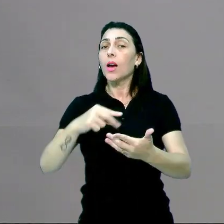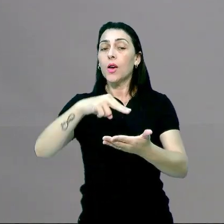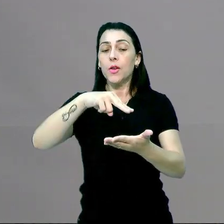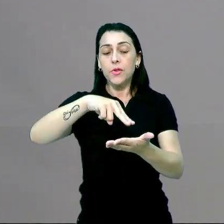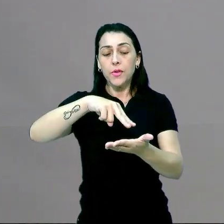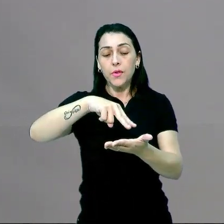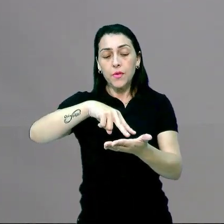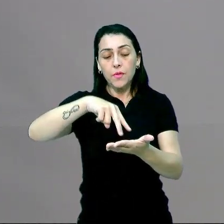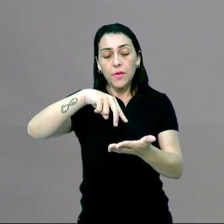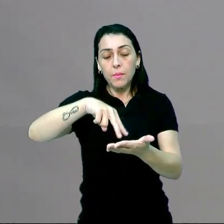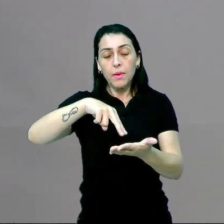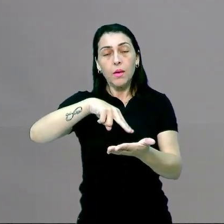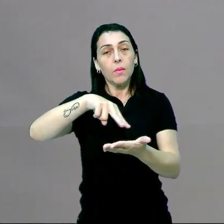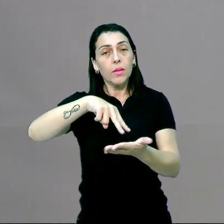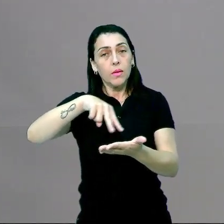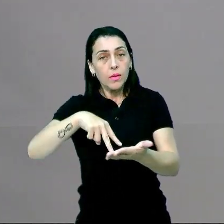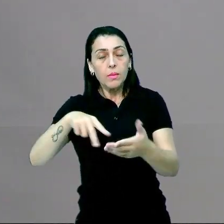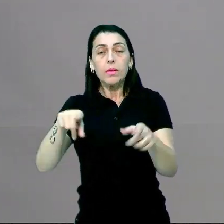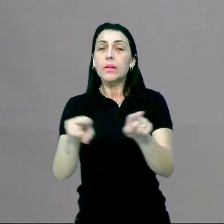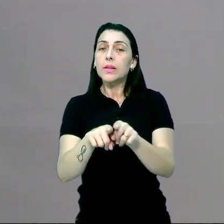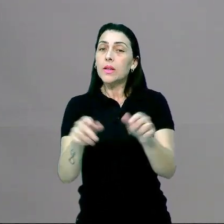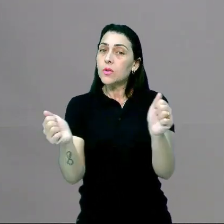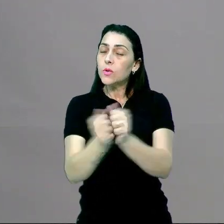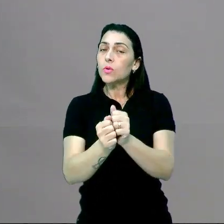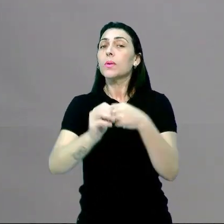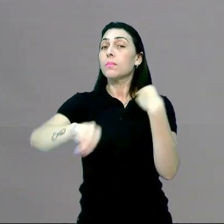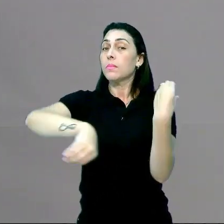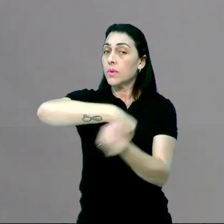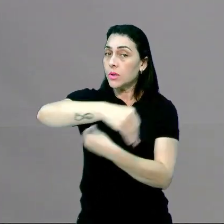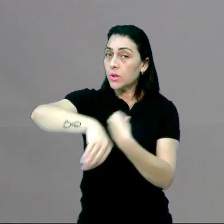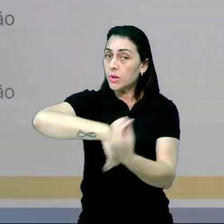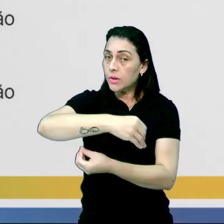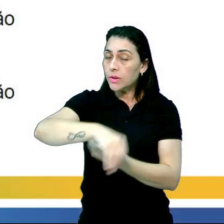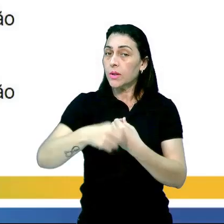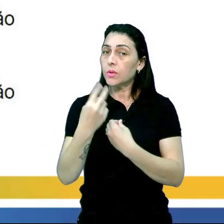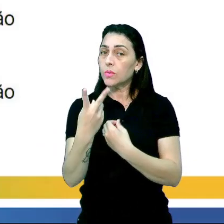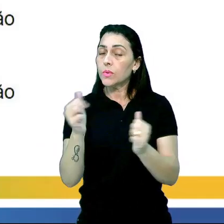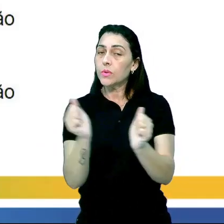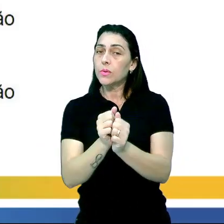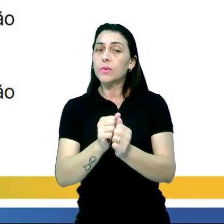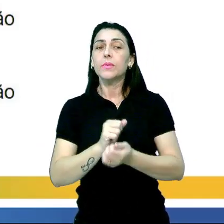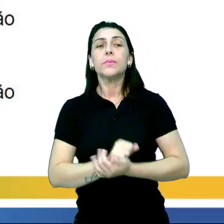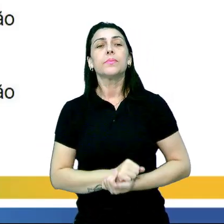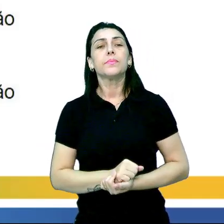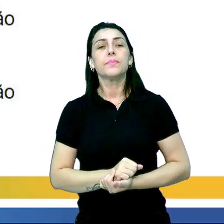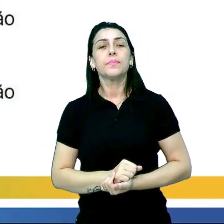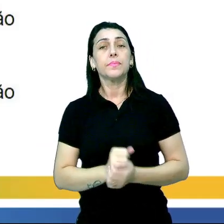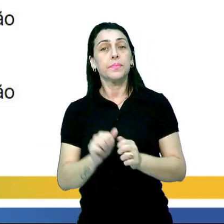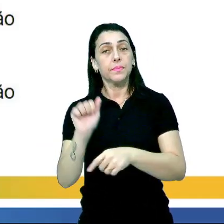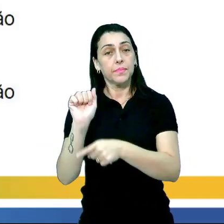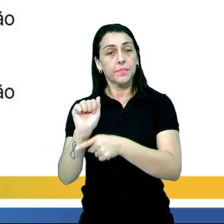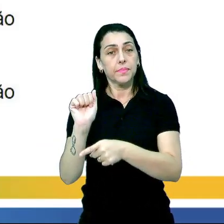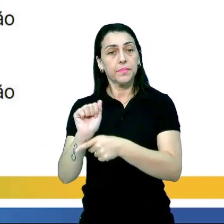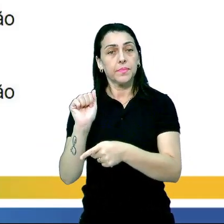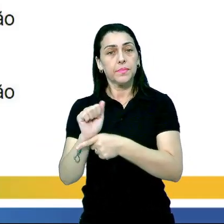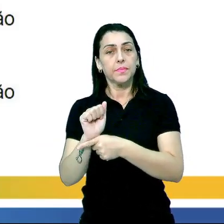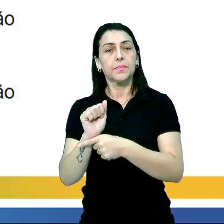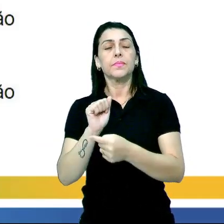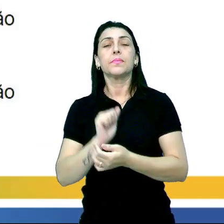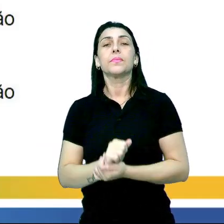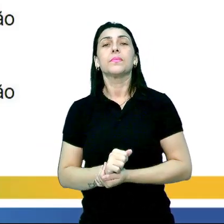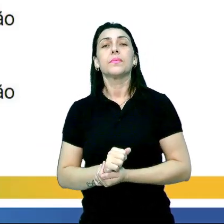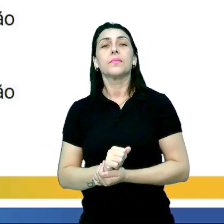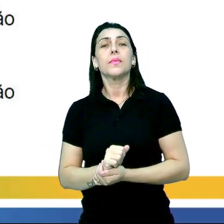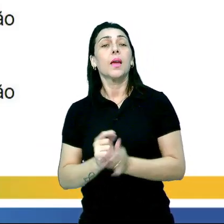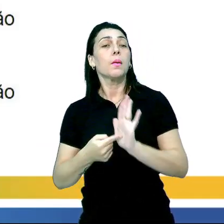verbal. Se as duas linguagens estão juntas, nós temos uma linguagem mista, né? Então, vamos lá. Na letra A, qual é a finalidade